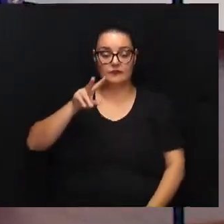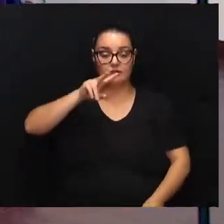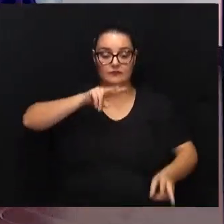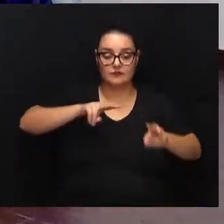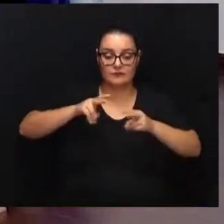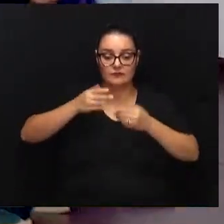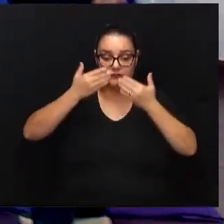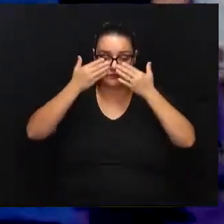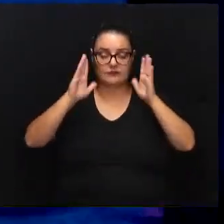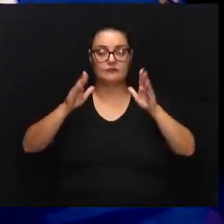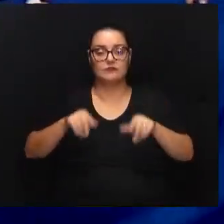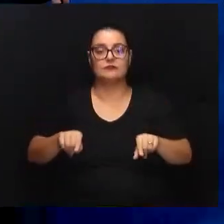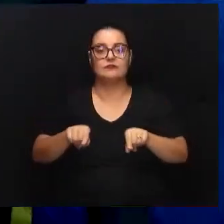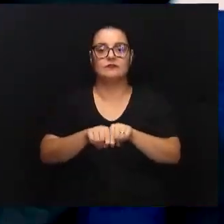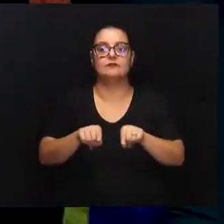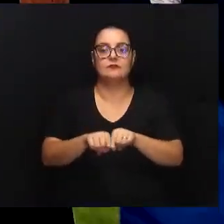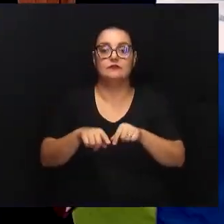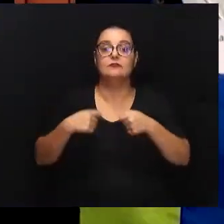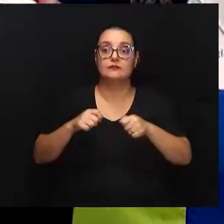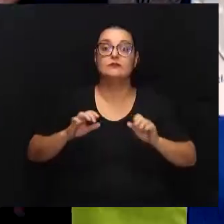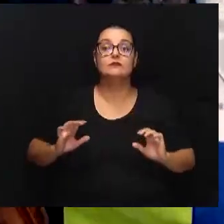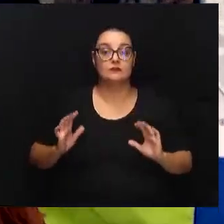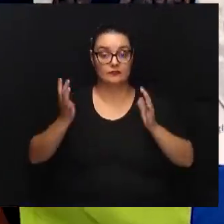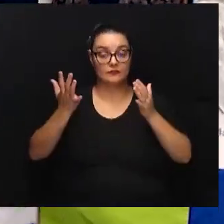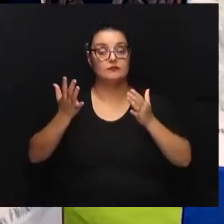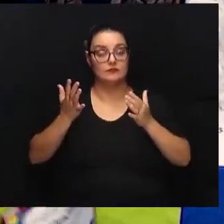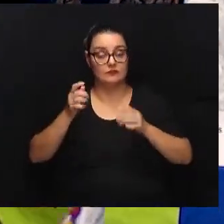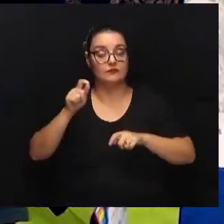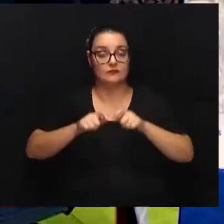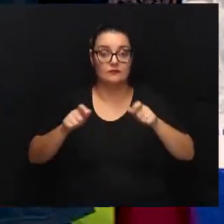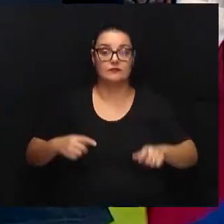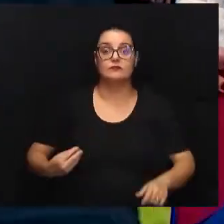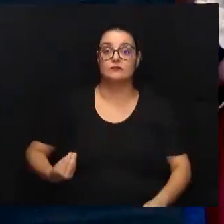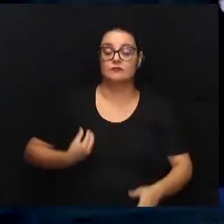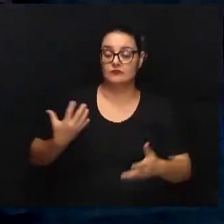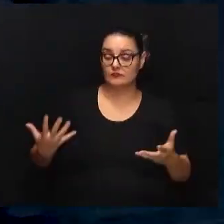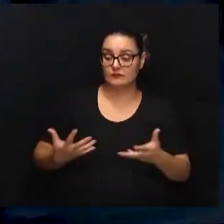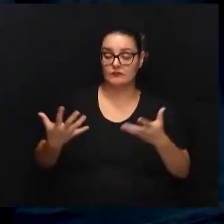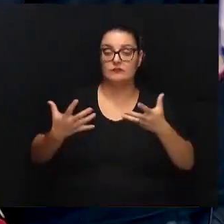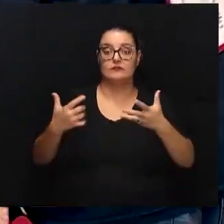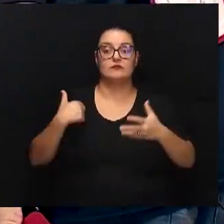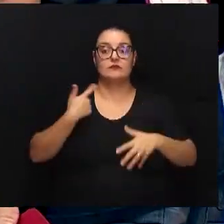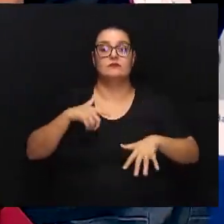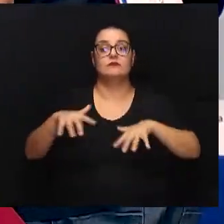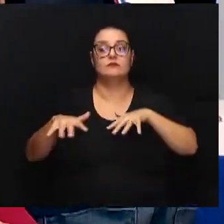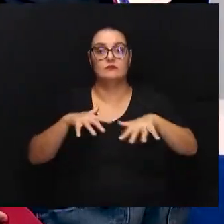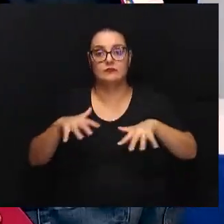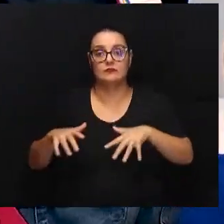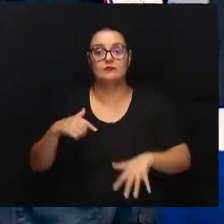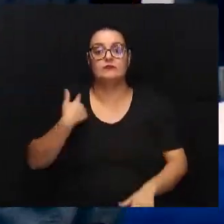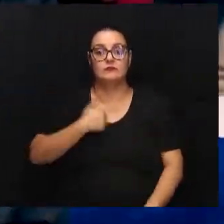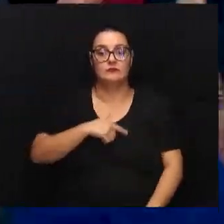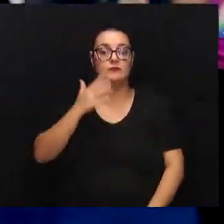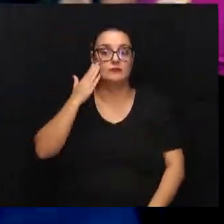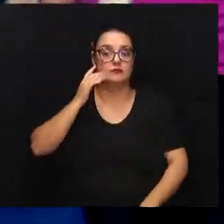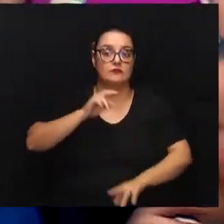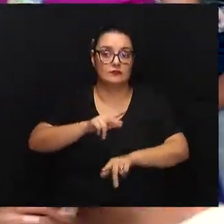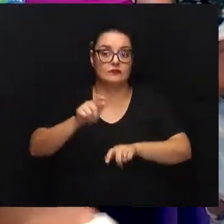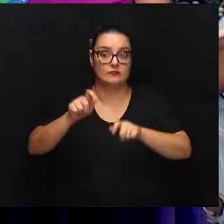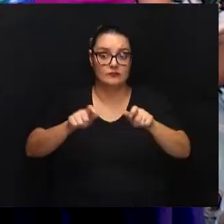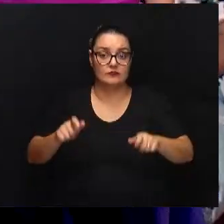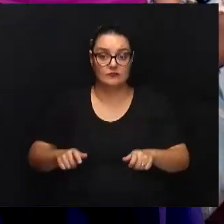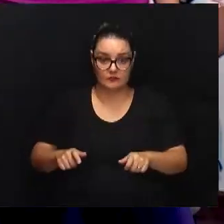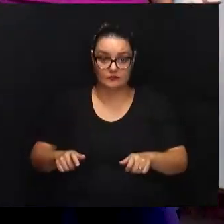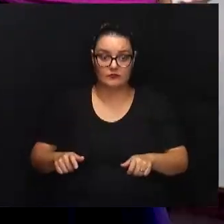apenas pela visão, mas também porque a gente precisa celebrar as pessoas que estão vivas no nosso movimento.